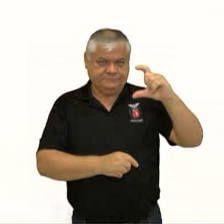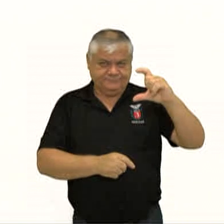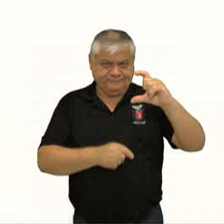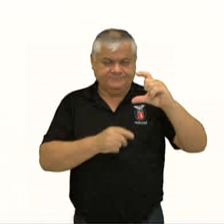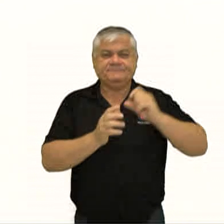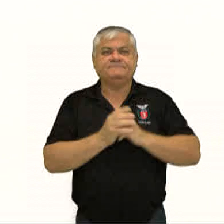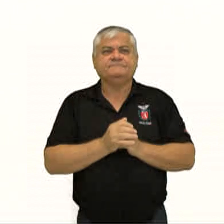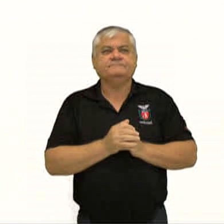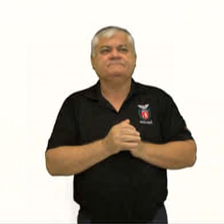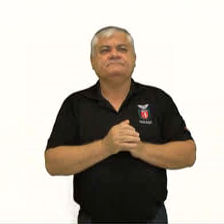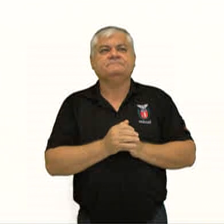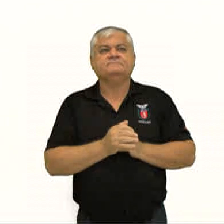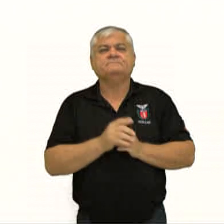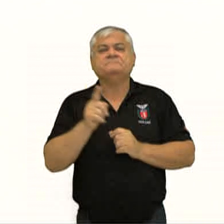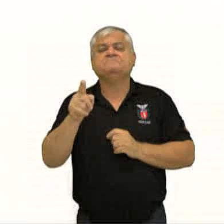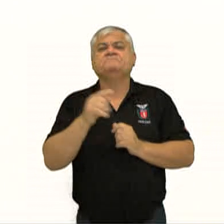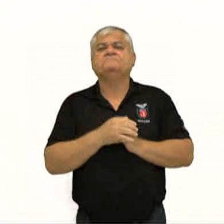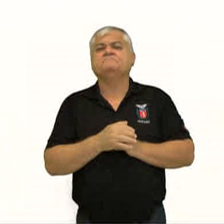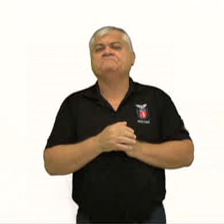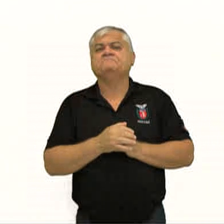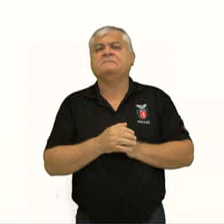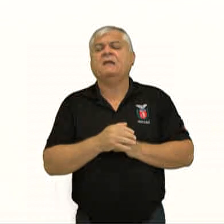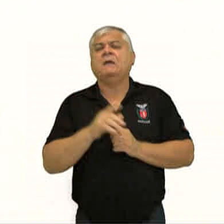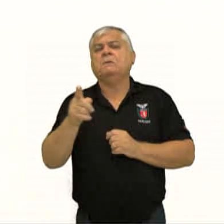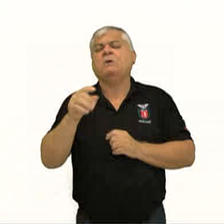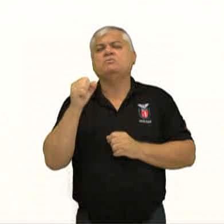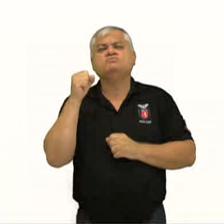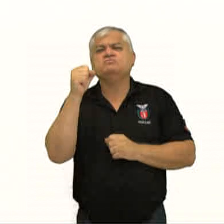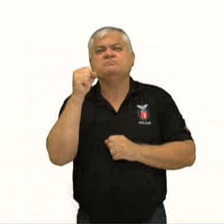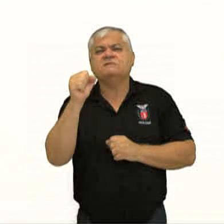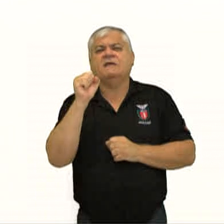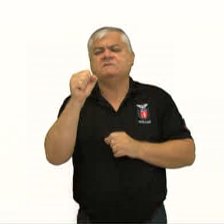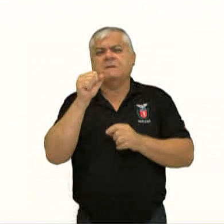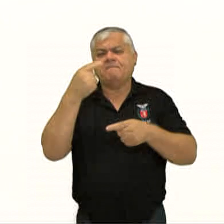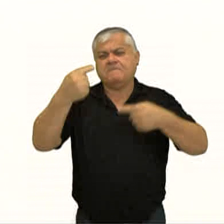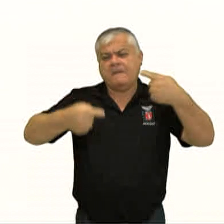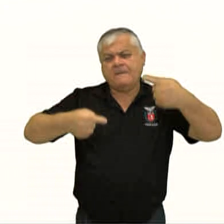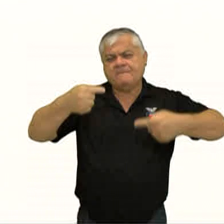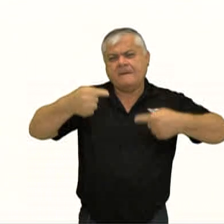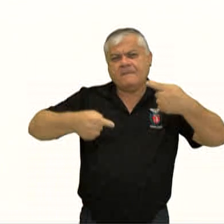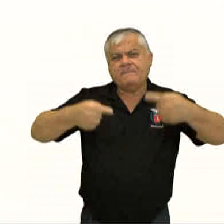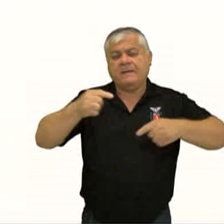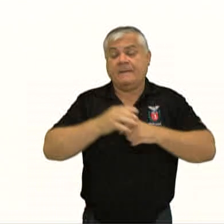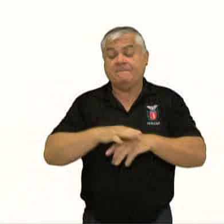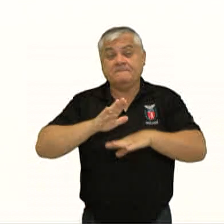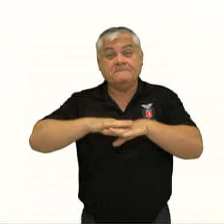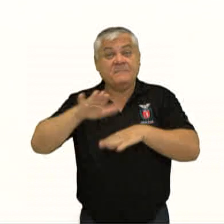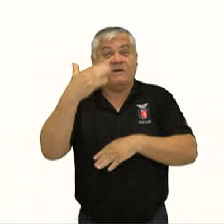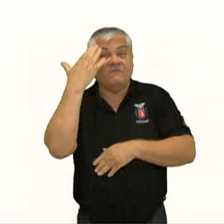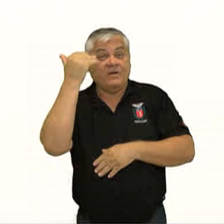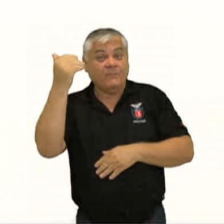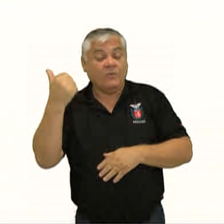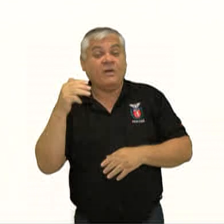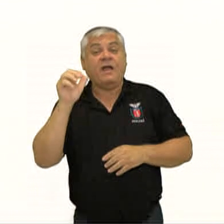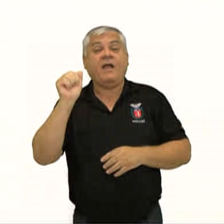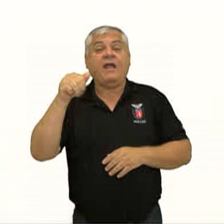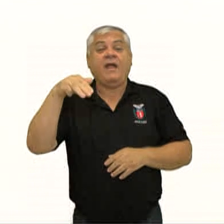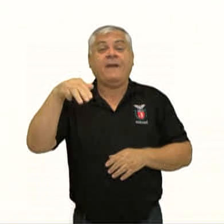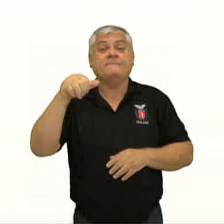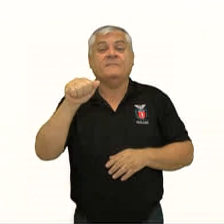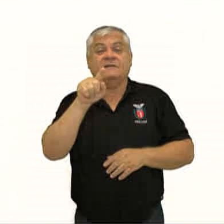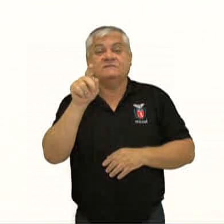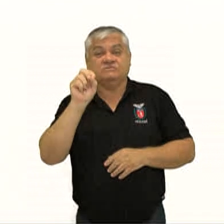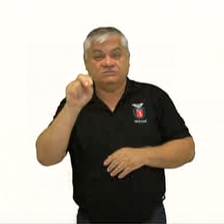O sucesso da referida plataforma acabou atraindo grandes concorrentes. A mais notável é a Amazon Prime